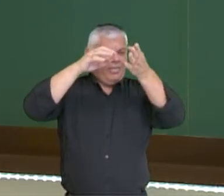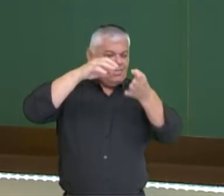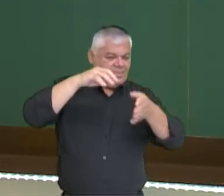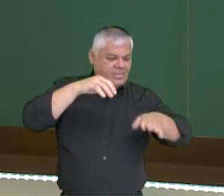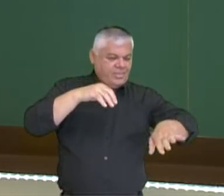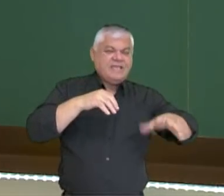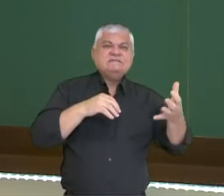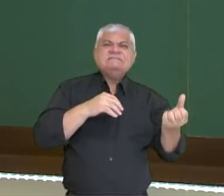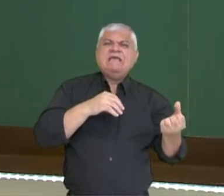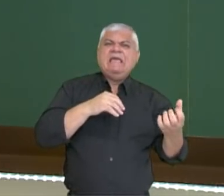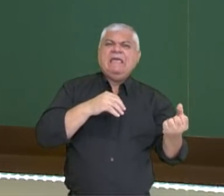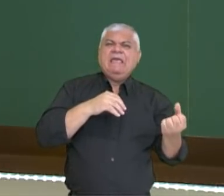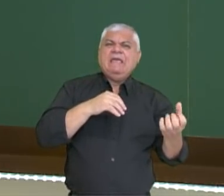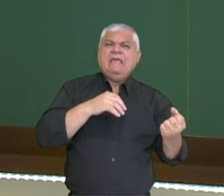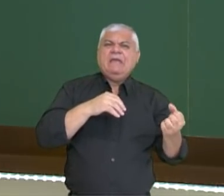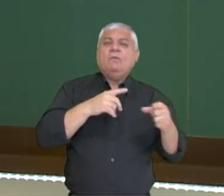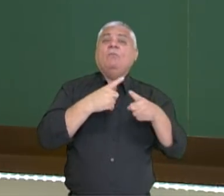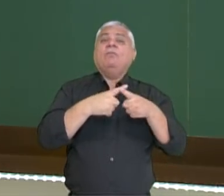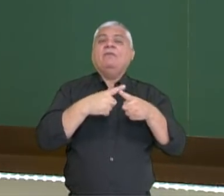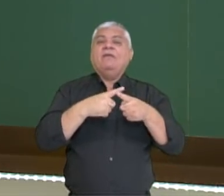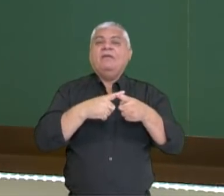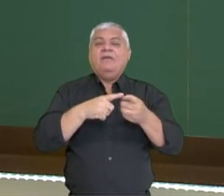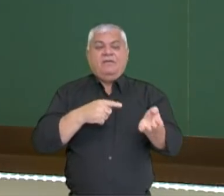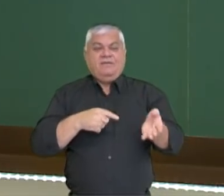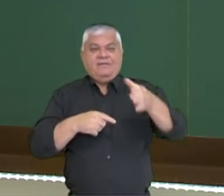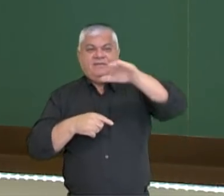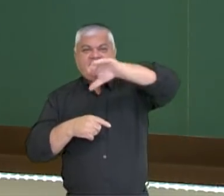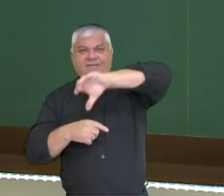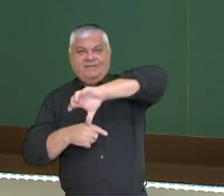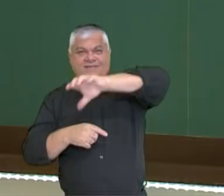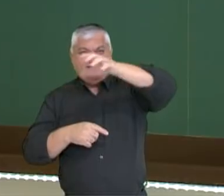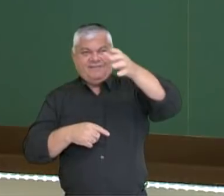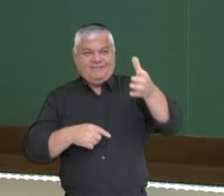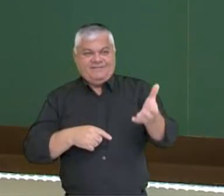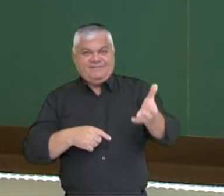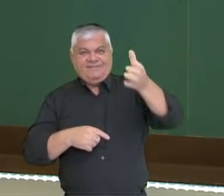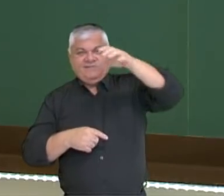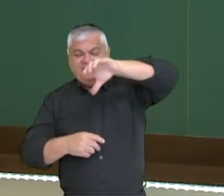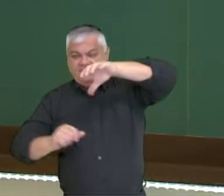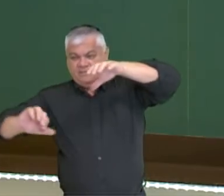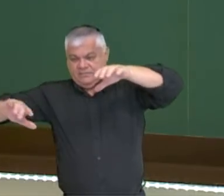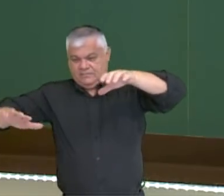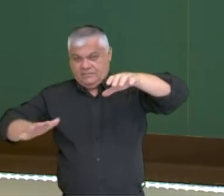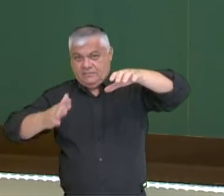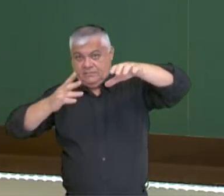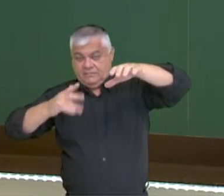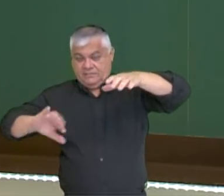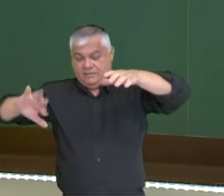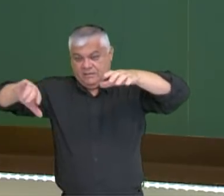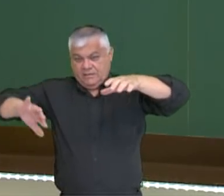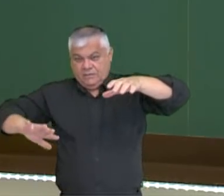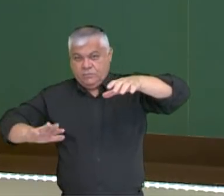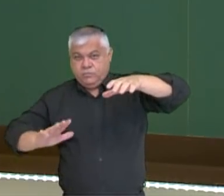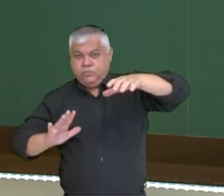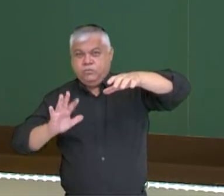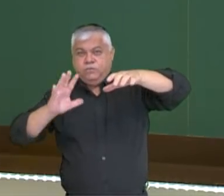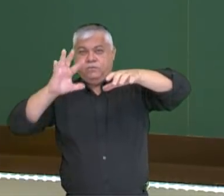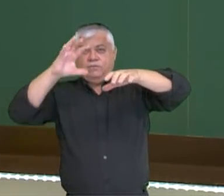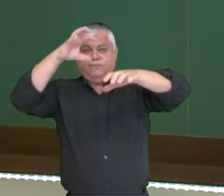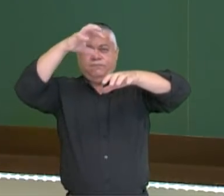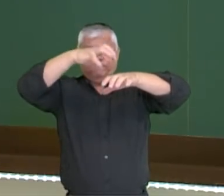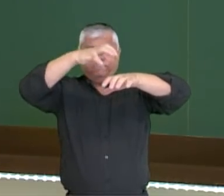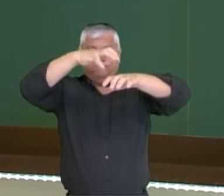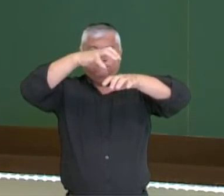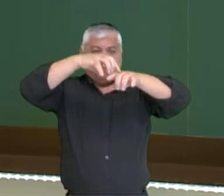acontece? Porque eu tenho uma elevação aqui do relevo que impede que essa umidade venha para cá e que chova aqui. Isso é